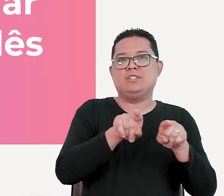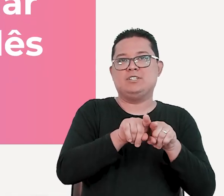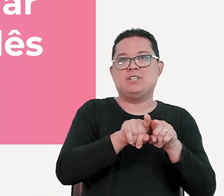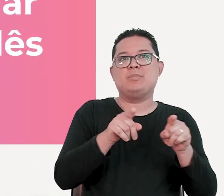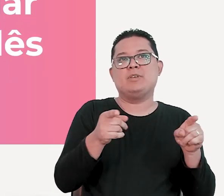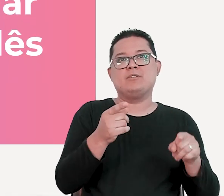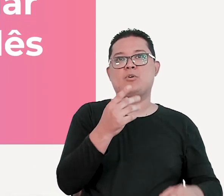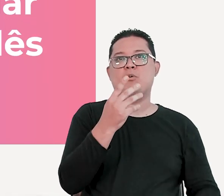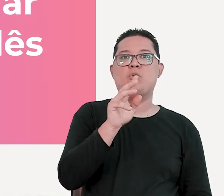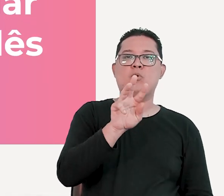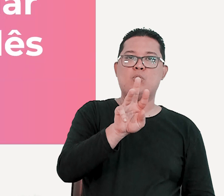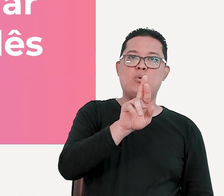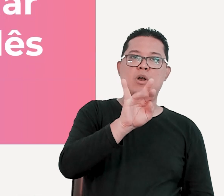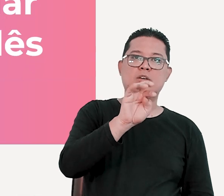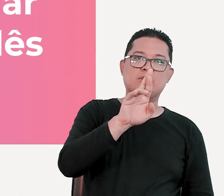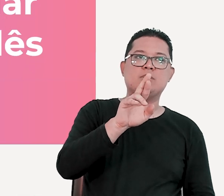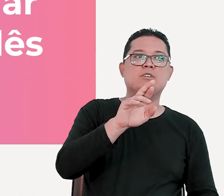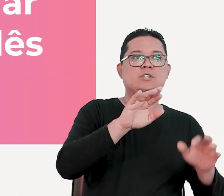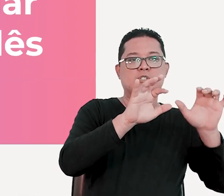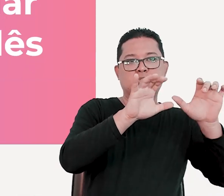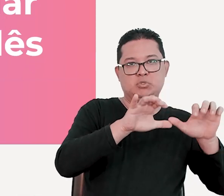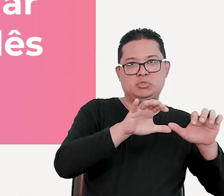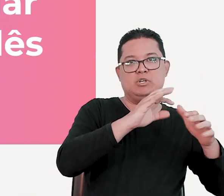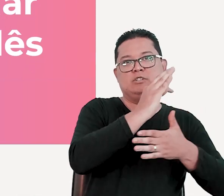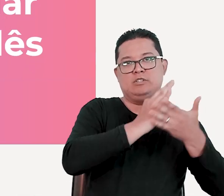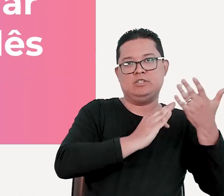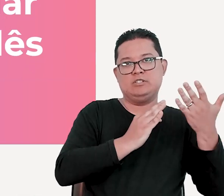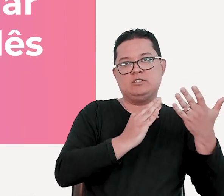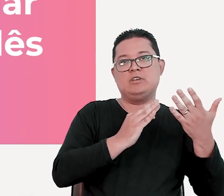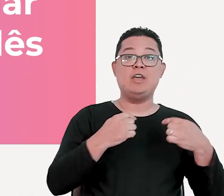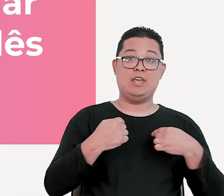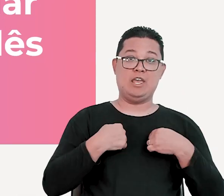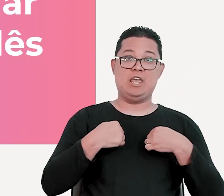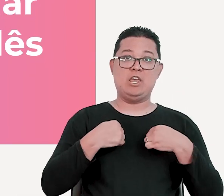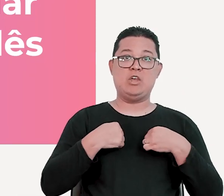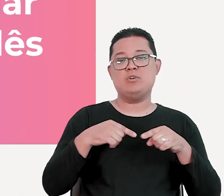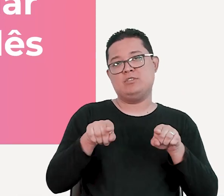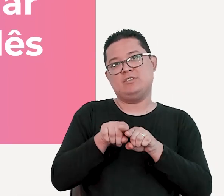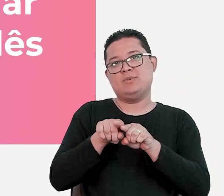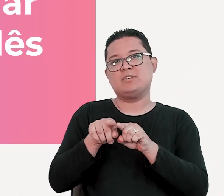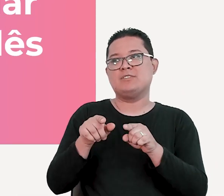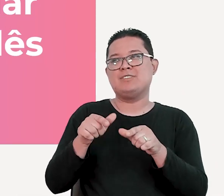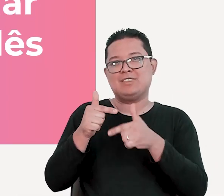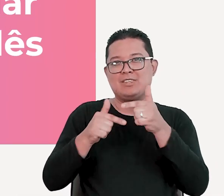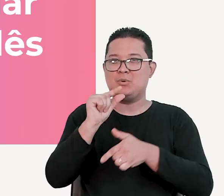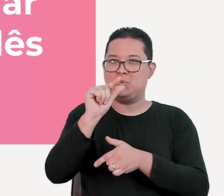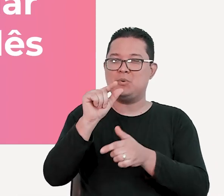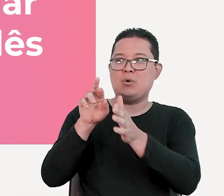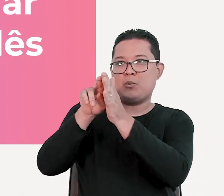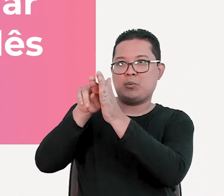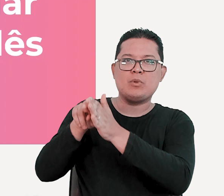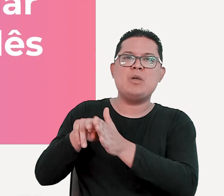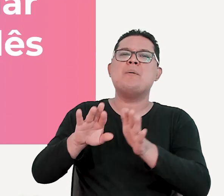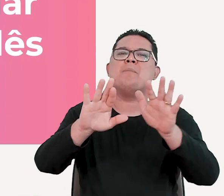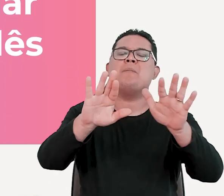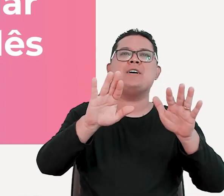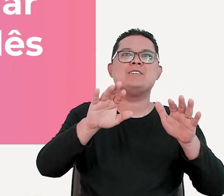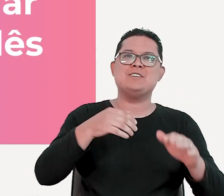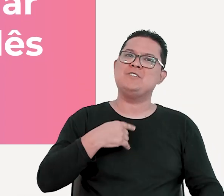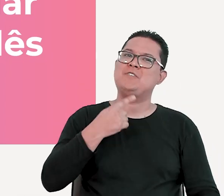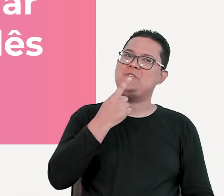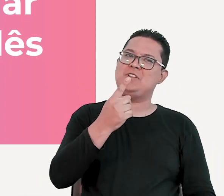pessoas também, mas, galera, não precisa, tá? Ter o inglês, assim, o